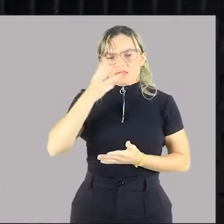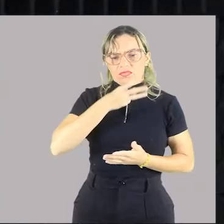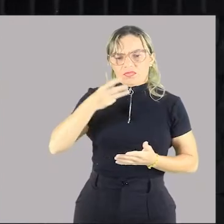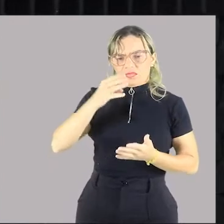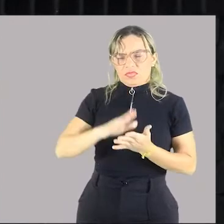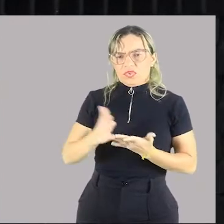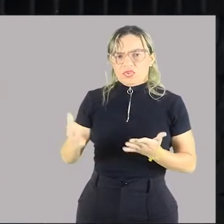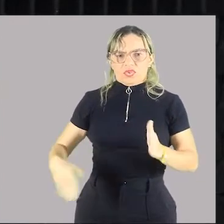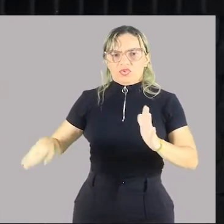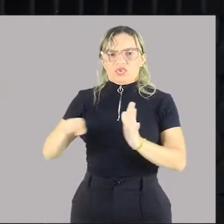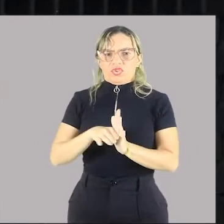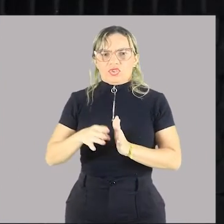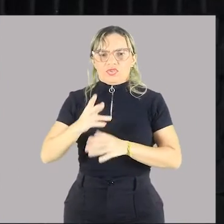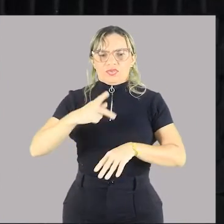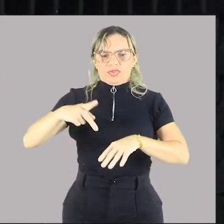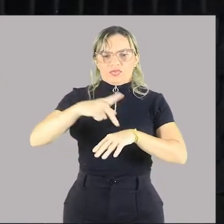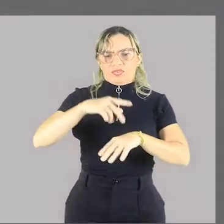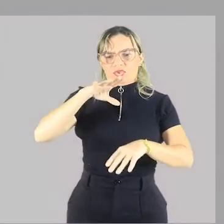lá de Portugal.